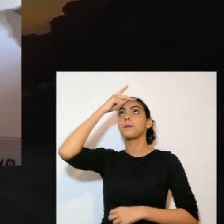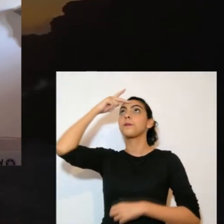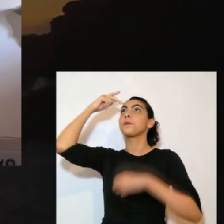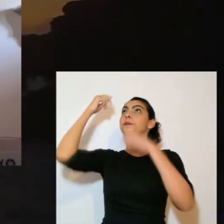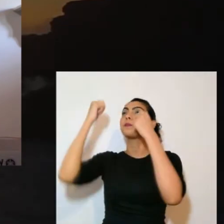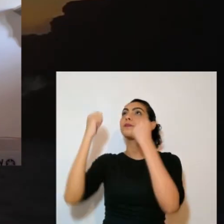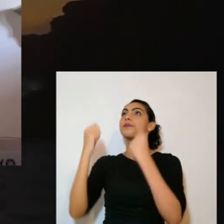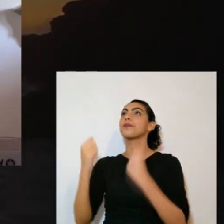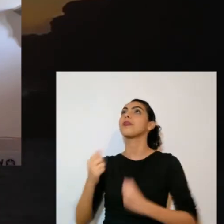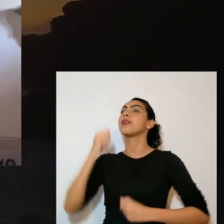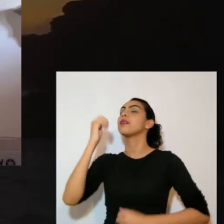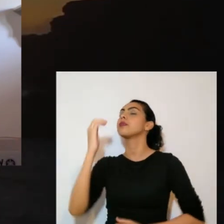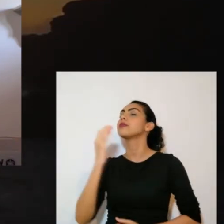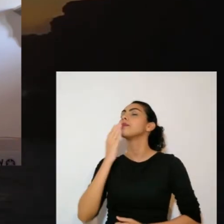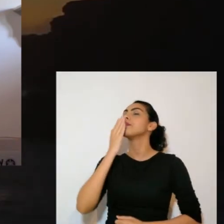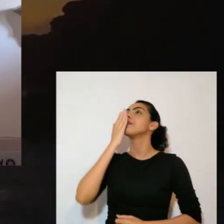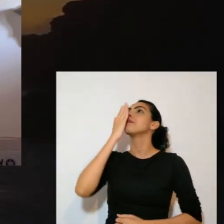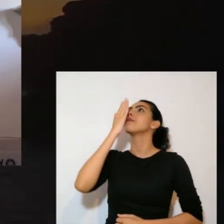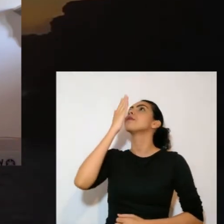Eu sei que pode